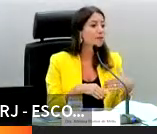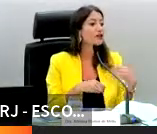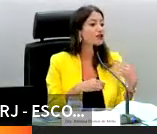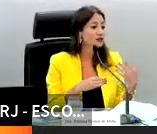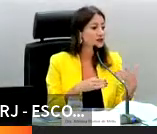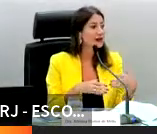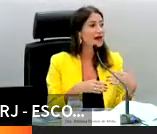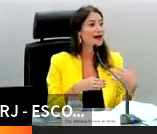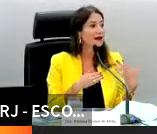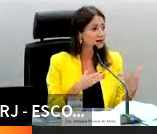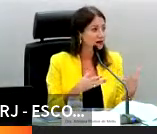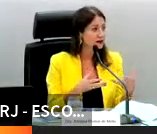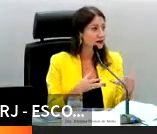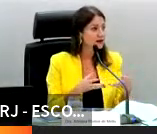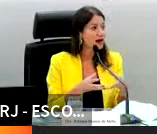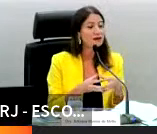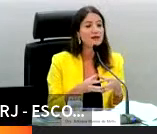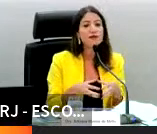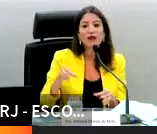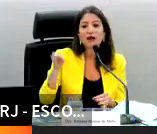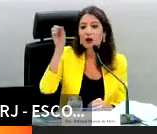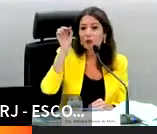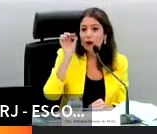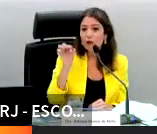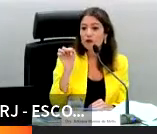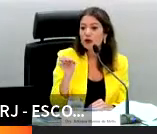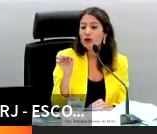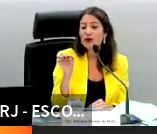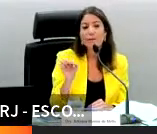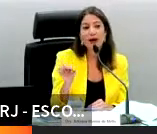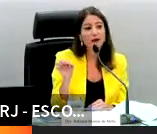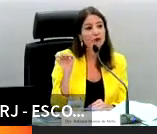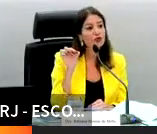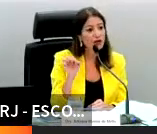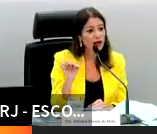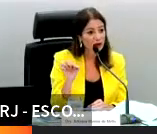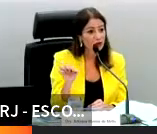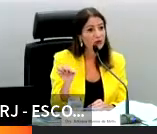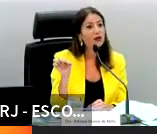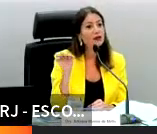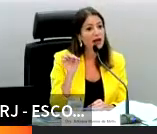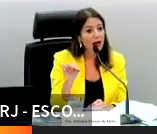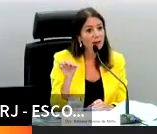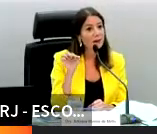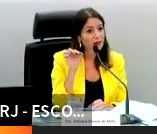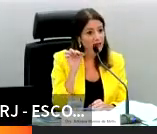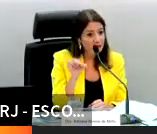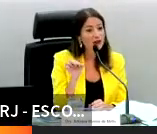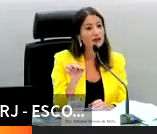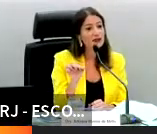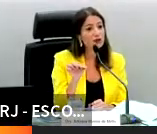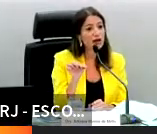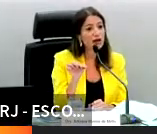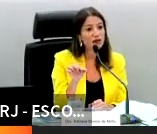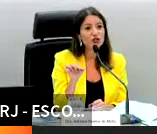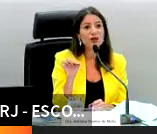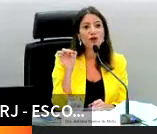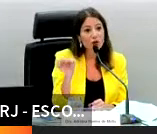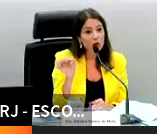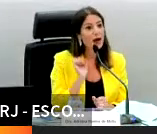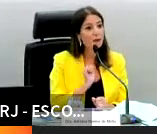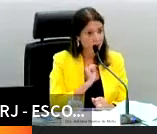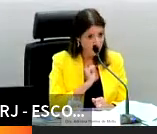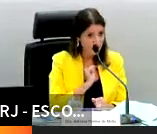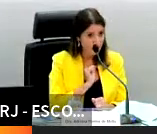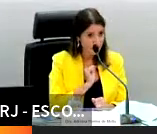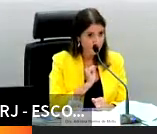passou a pesquisar e analisar essas atas e ver qual foi o impacto direto na vida das mulheres com